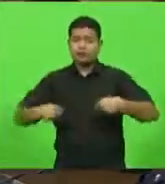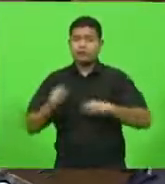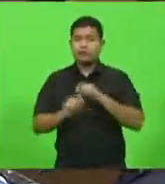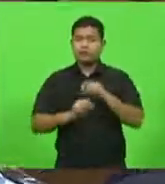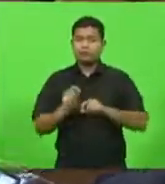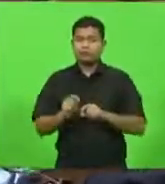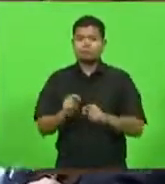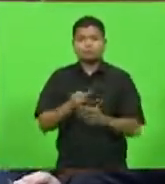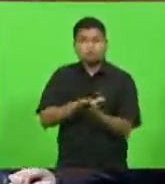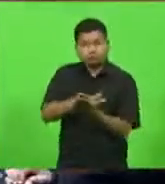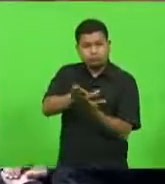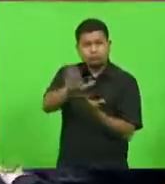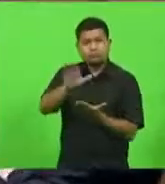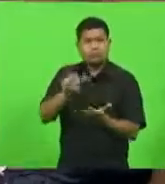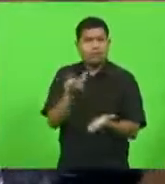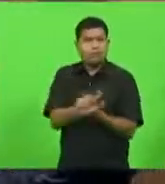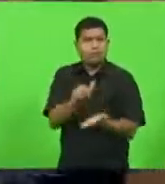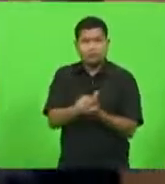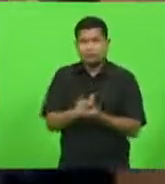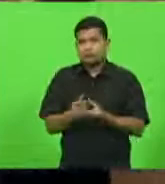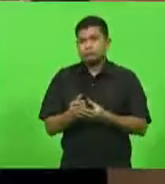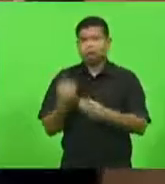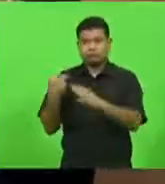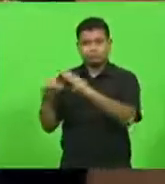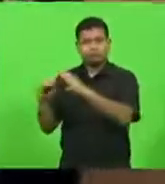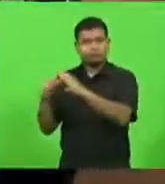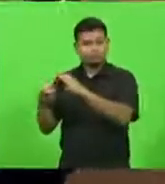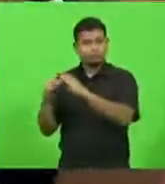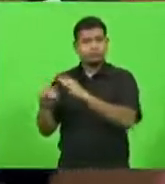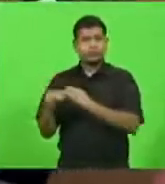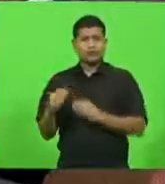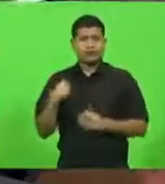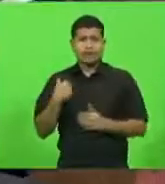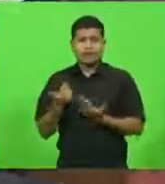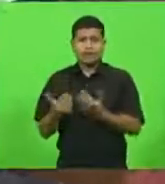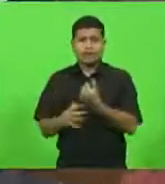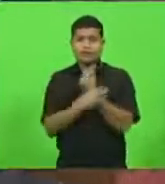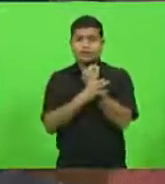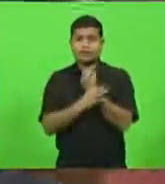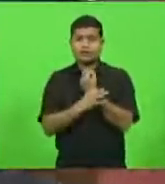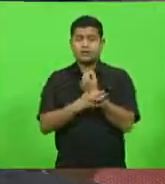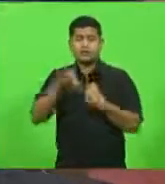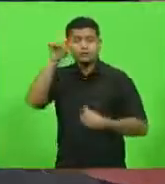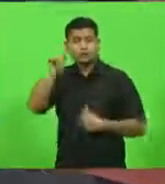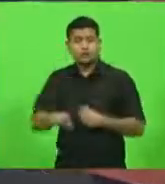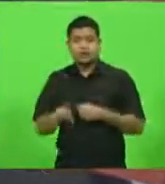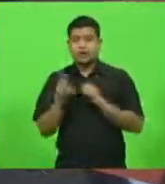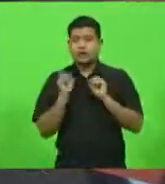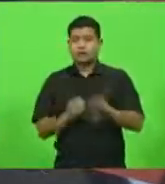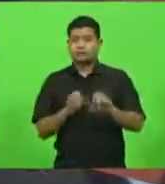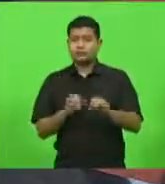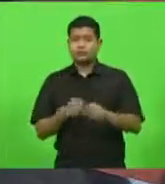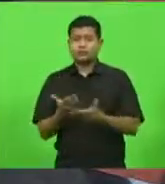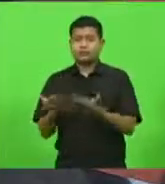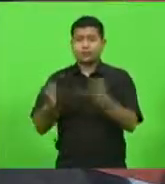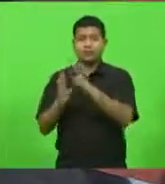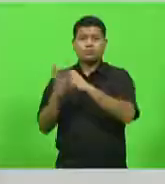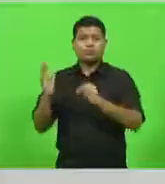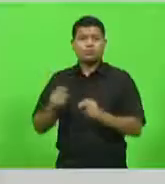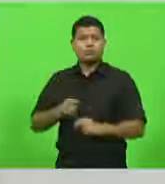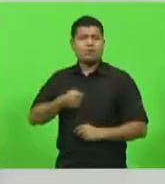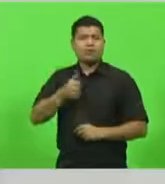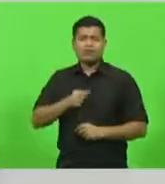impresso, assegurando a todos o direito à educação. Um modelo que parecia quase impossível, mas foi